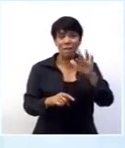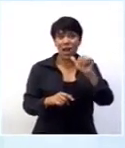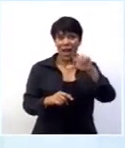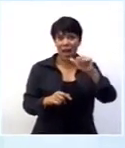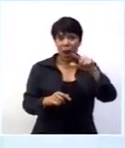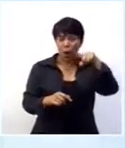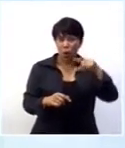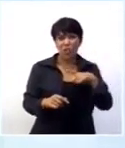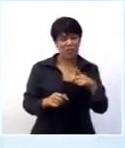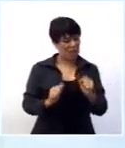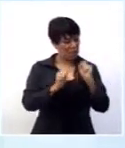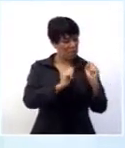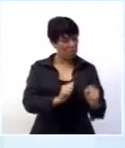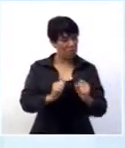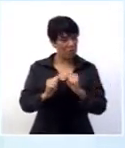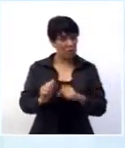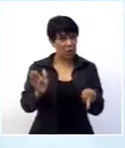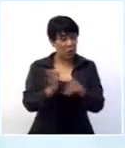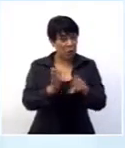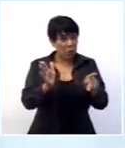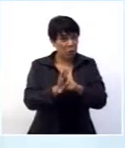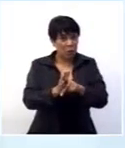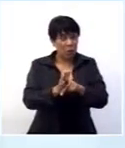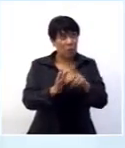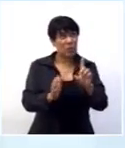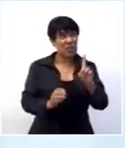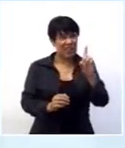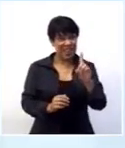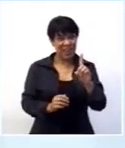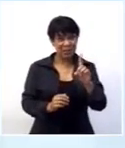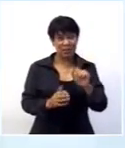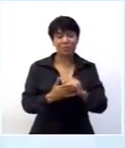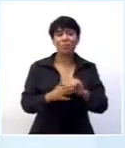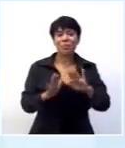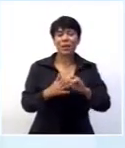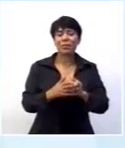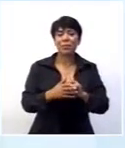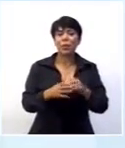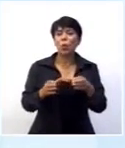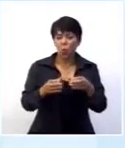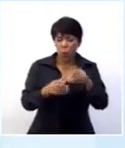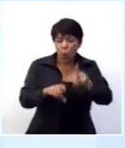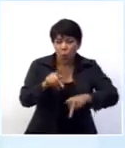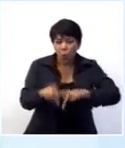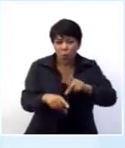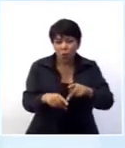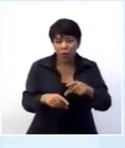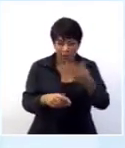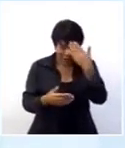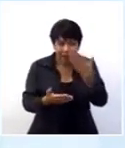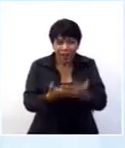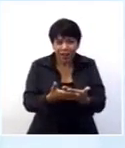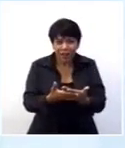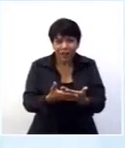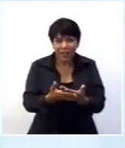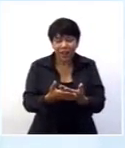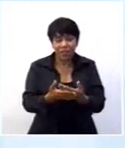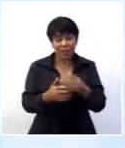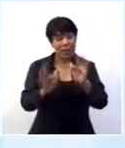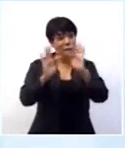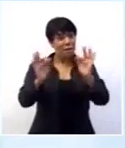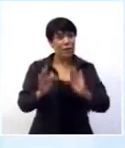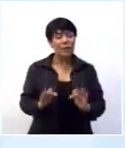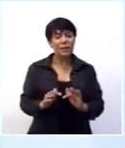tem poderes divinos, tanto que para os egípcios, tá aí, ó, eles consideravam que a felicidade dependia do faraó, porque